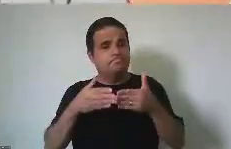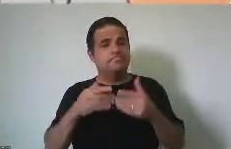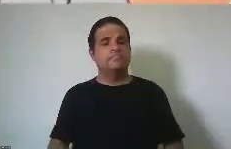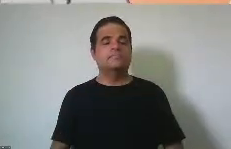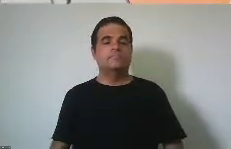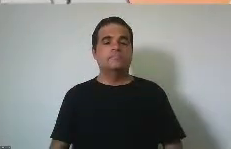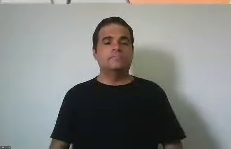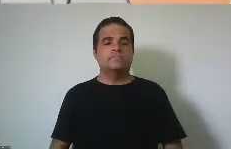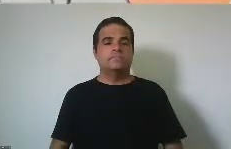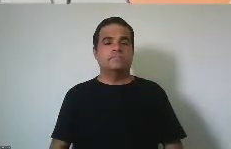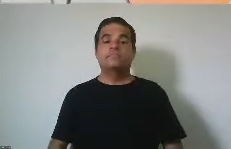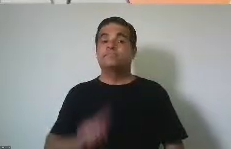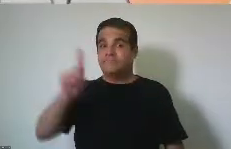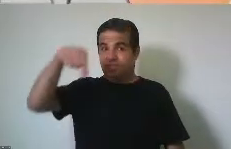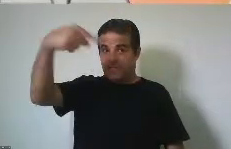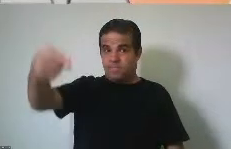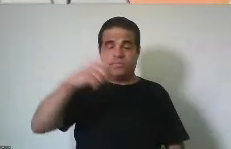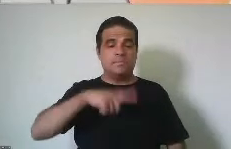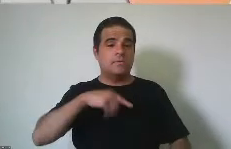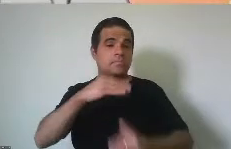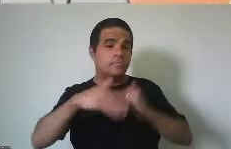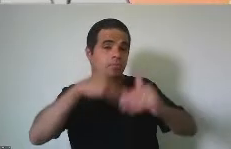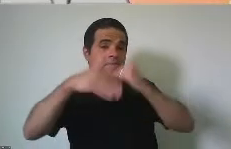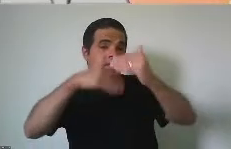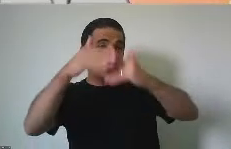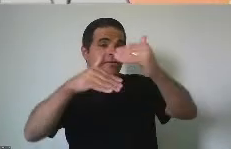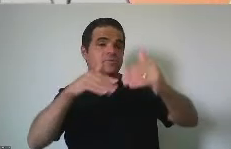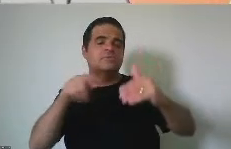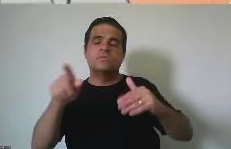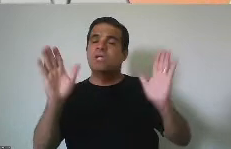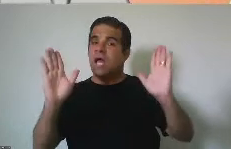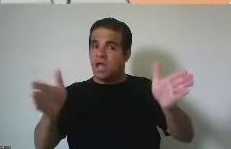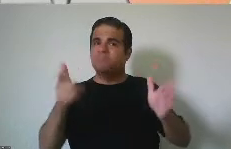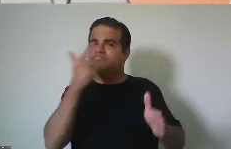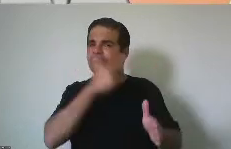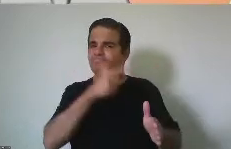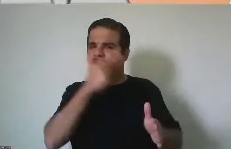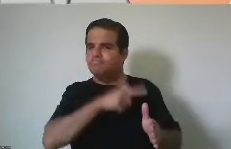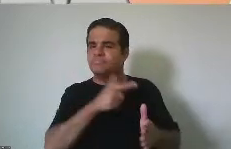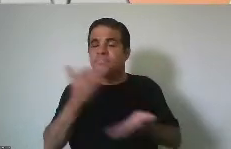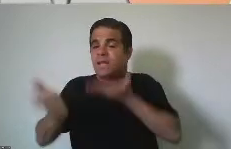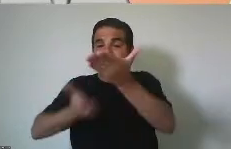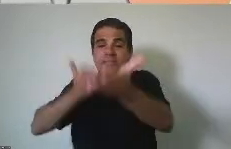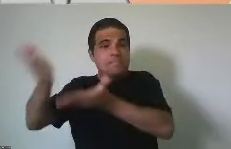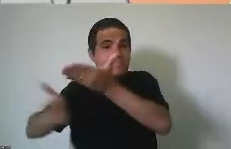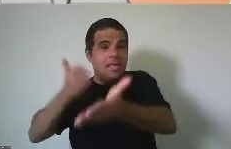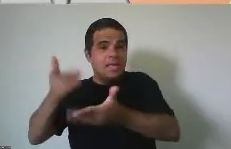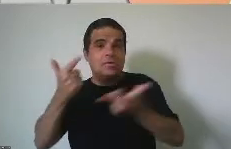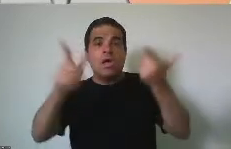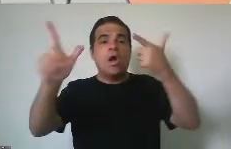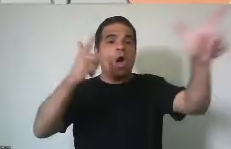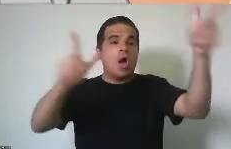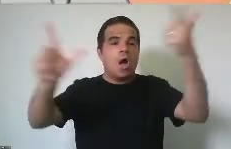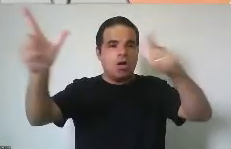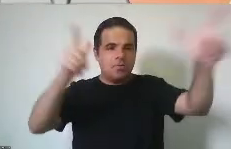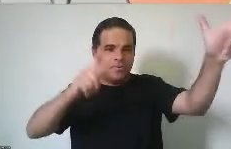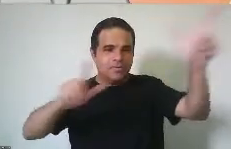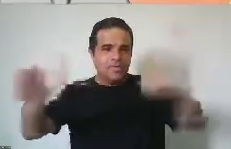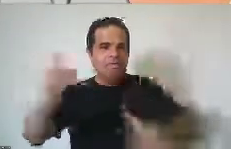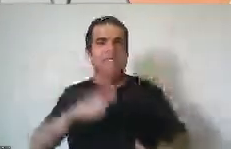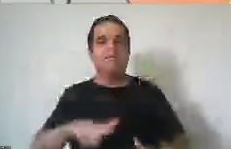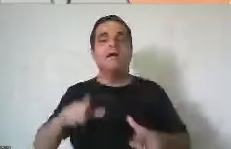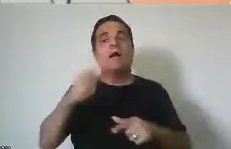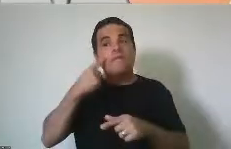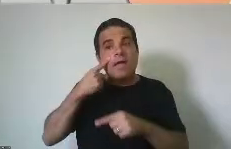e depois também no Professor Alexandre Faria a gente tem o tratamento de outras receitas dono de anel verifica